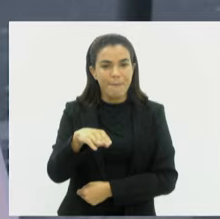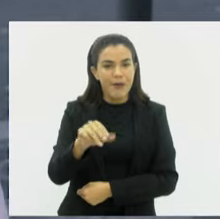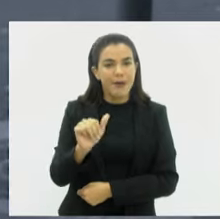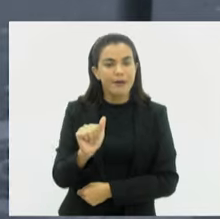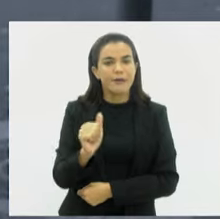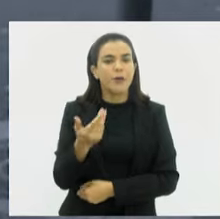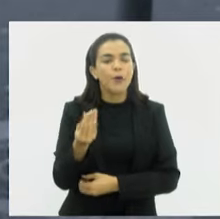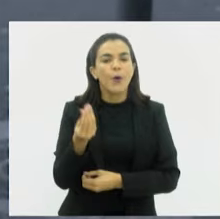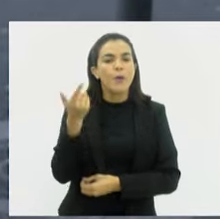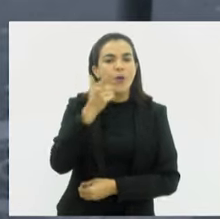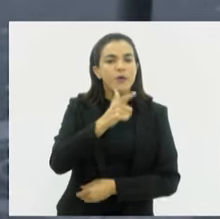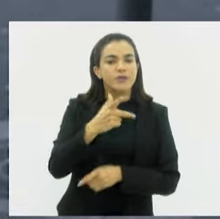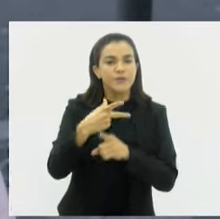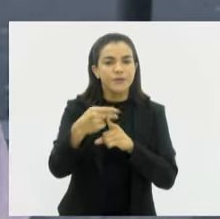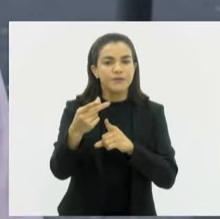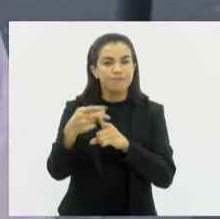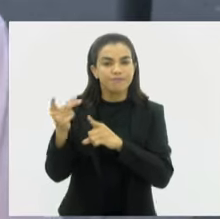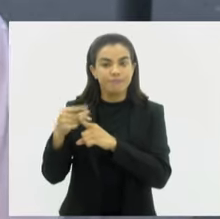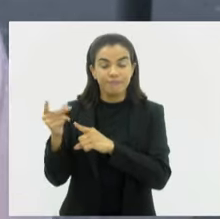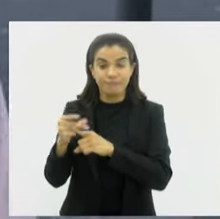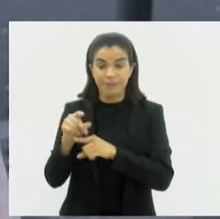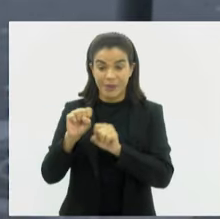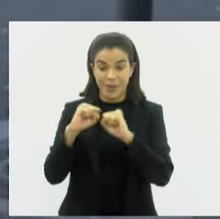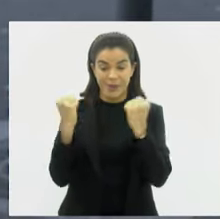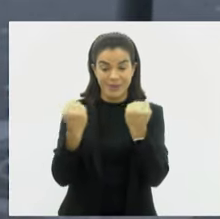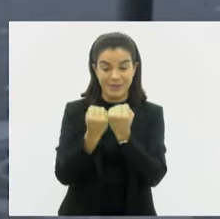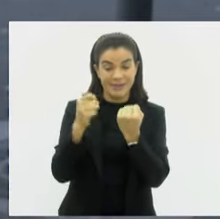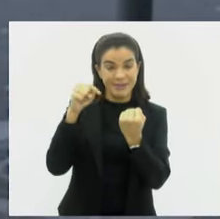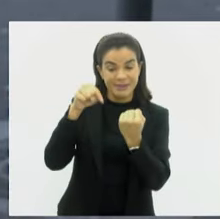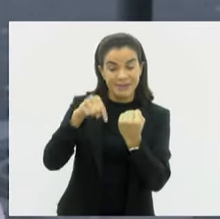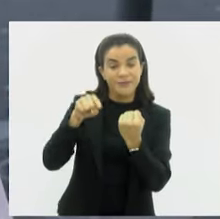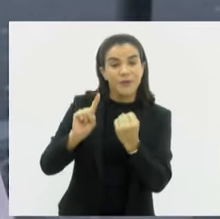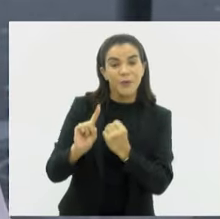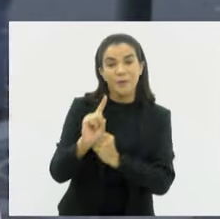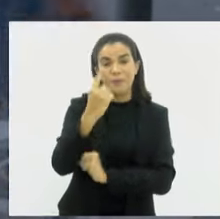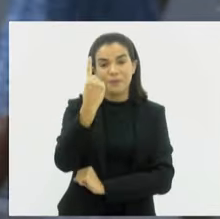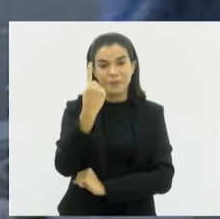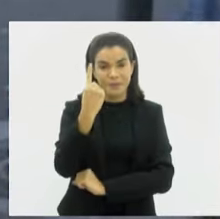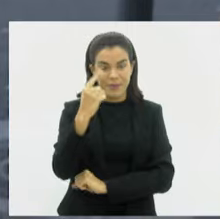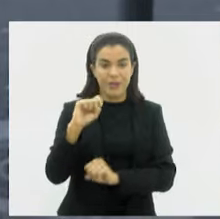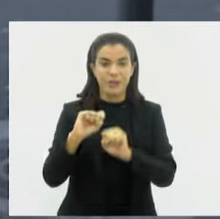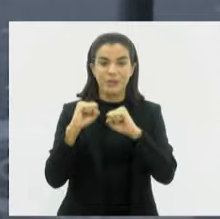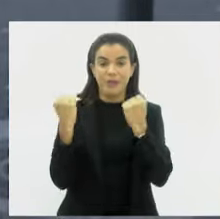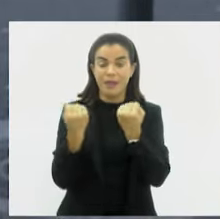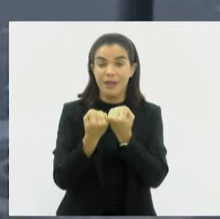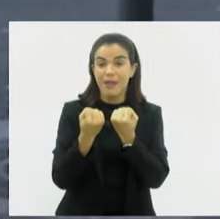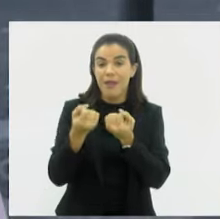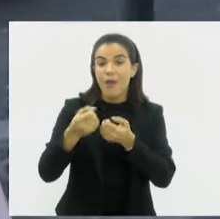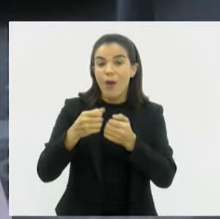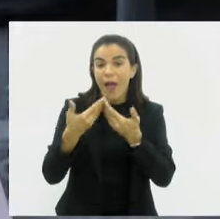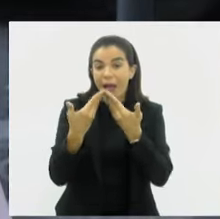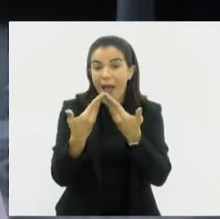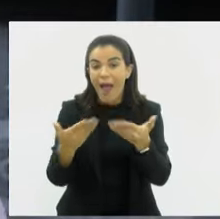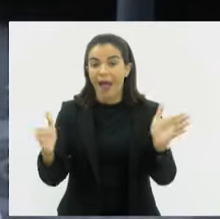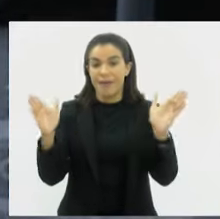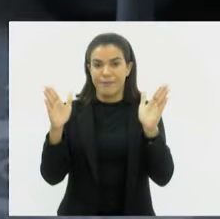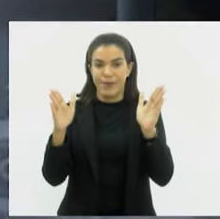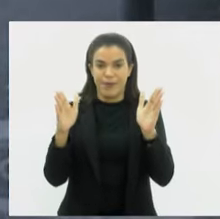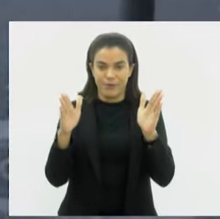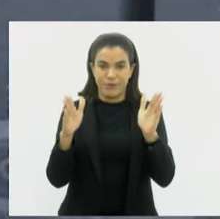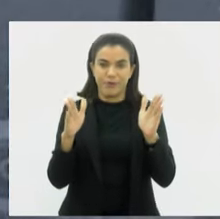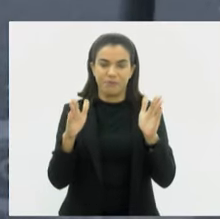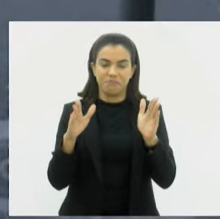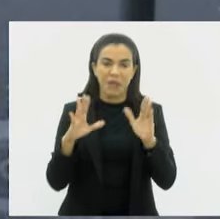longo desse tempo? Então, esse seminário foi o primeiro seminário aberto ao público, assim, que eu imagino no